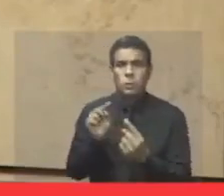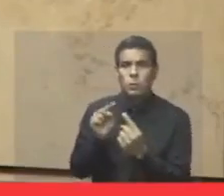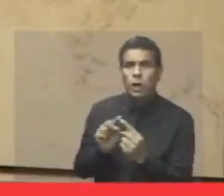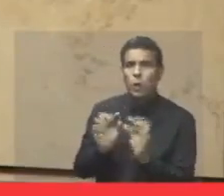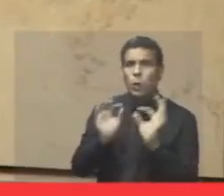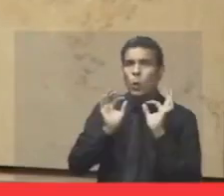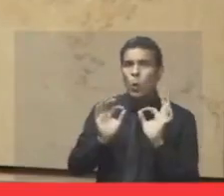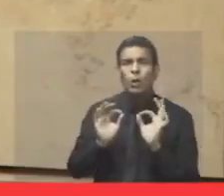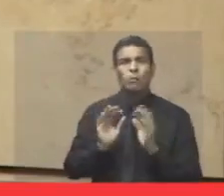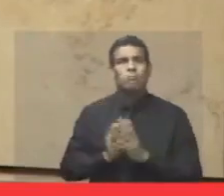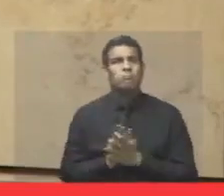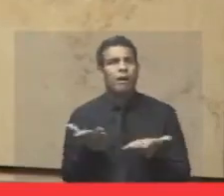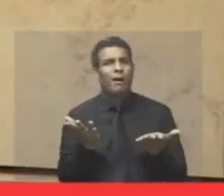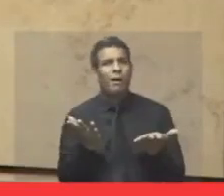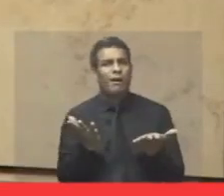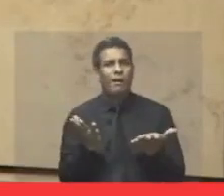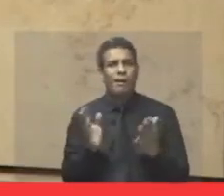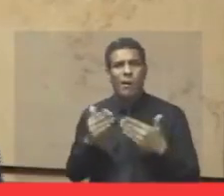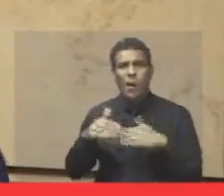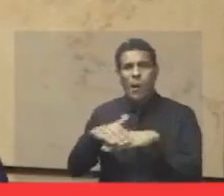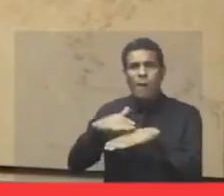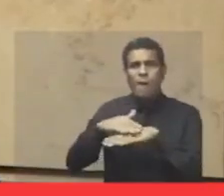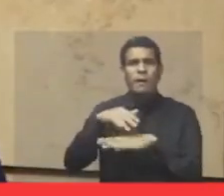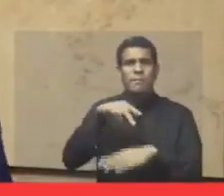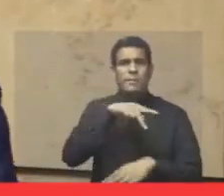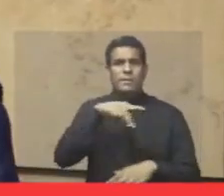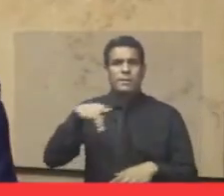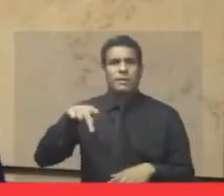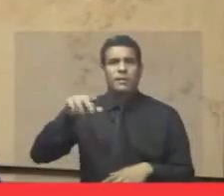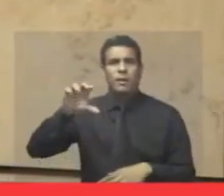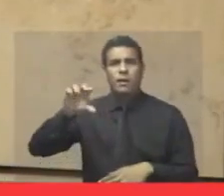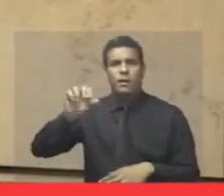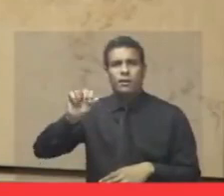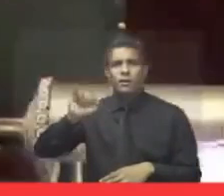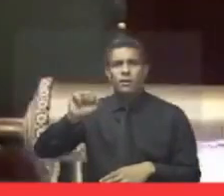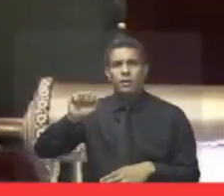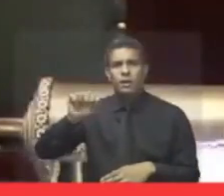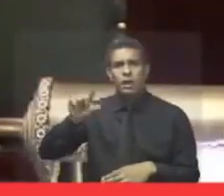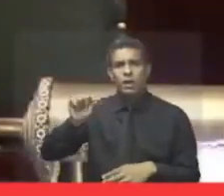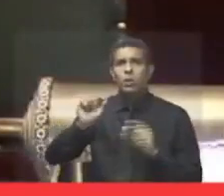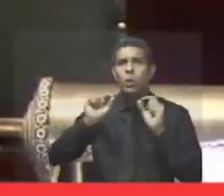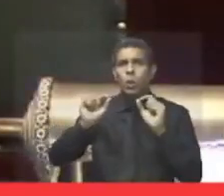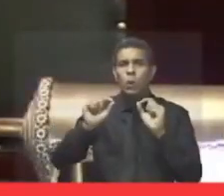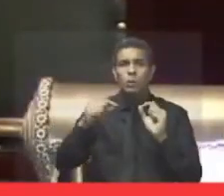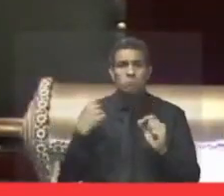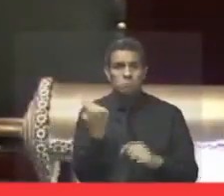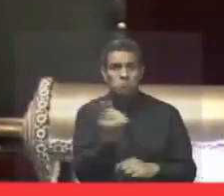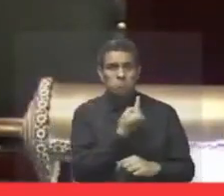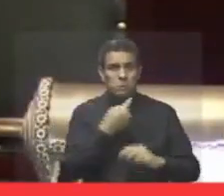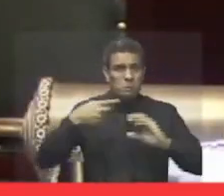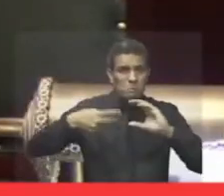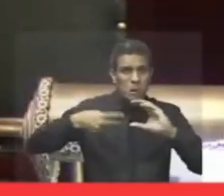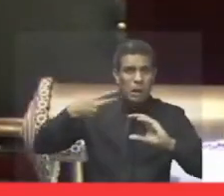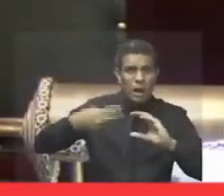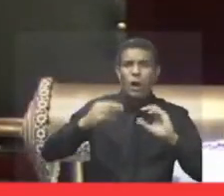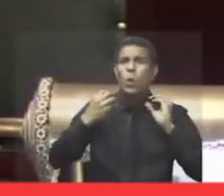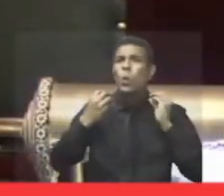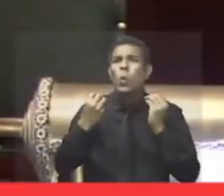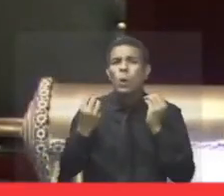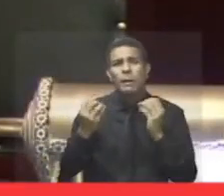momento, olhei para o presidente Caiado e disse: presidente, nessa Câmara